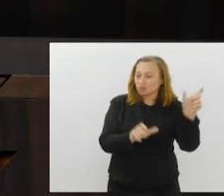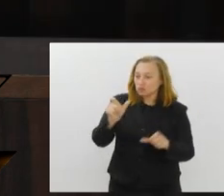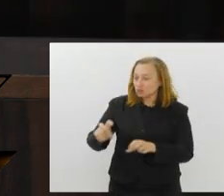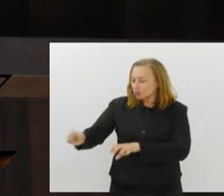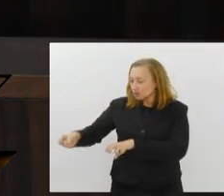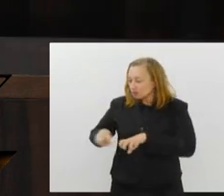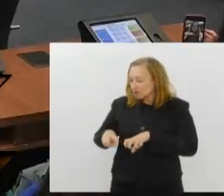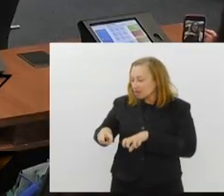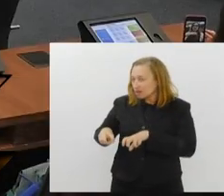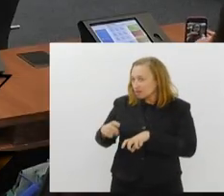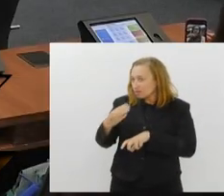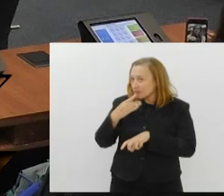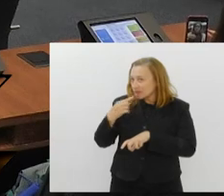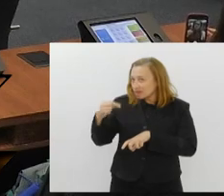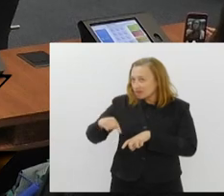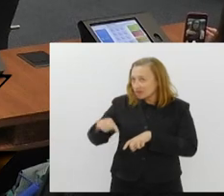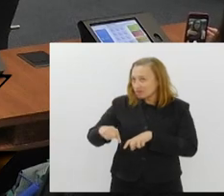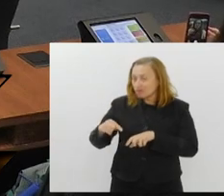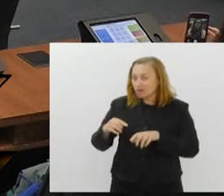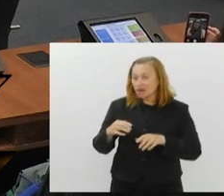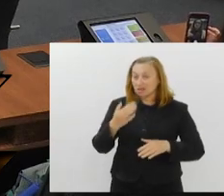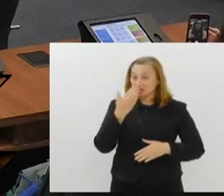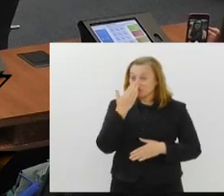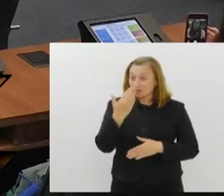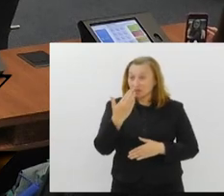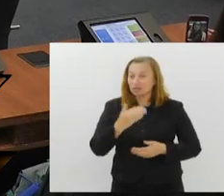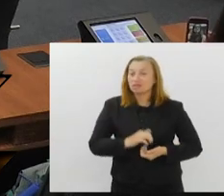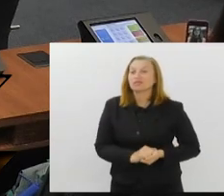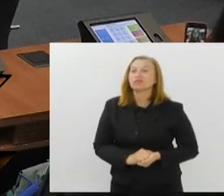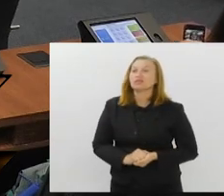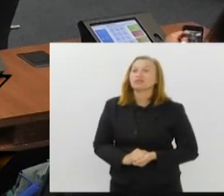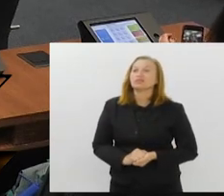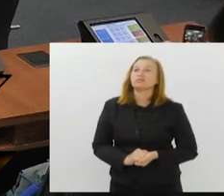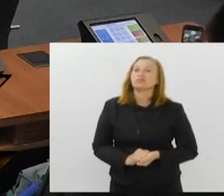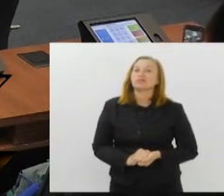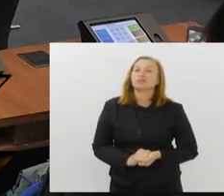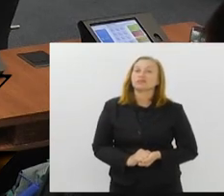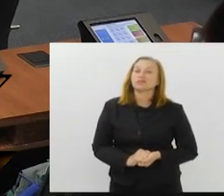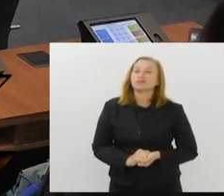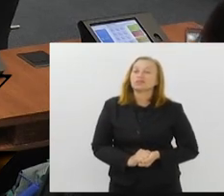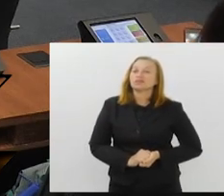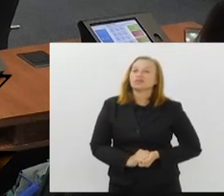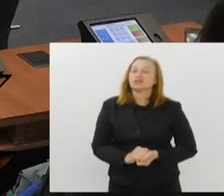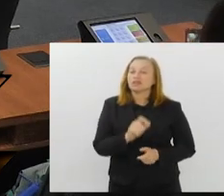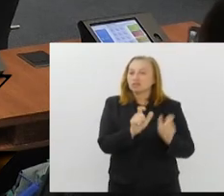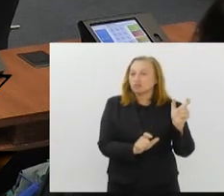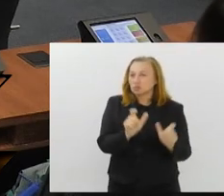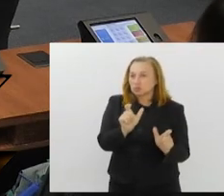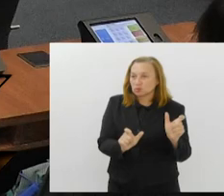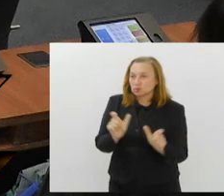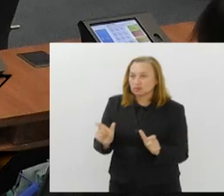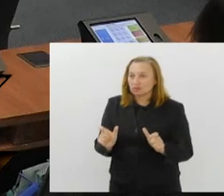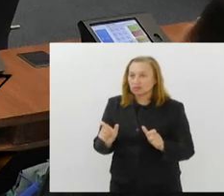que nós vamos aqui falar de frente para aglutinar Aqui as pessoas